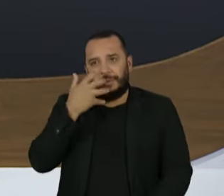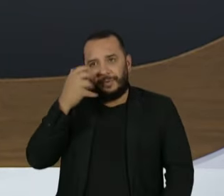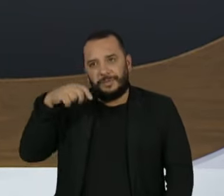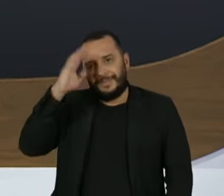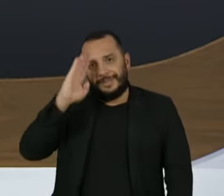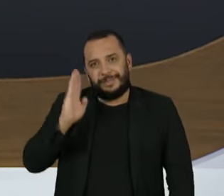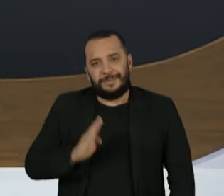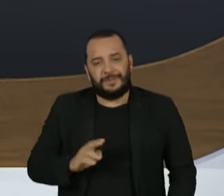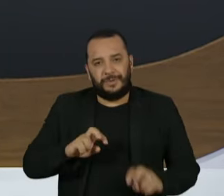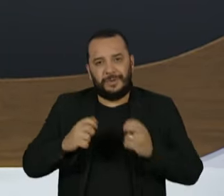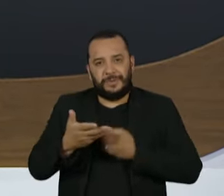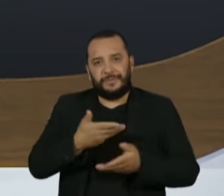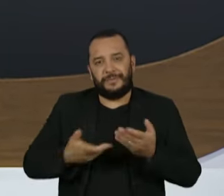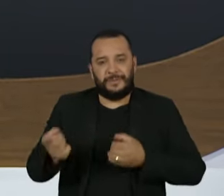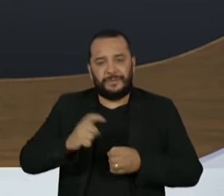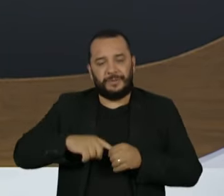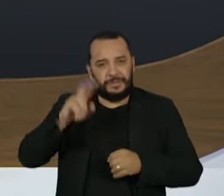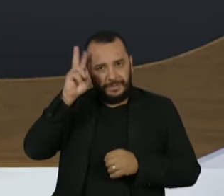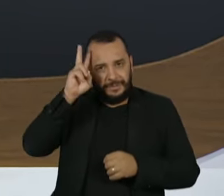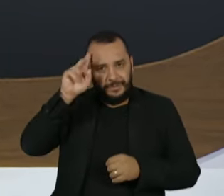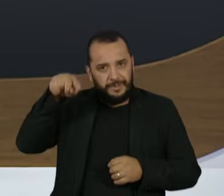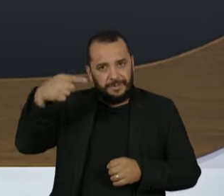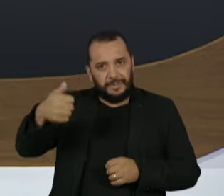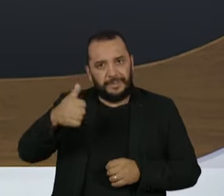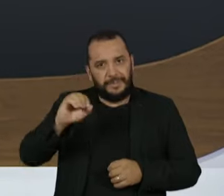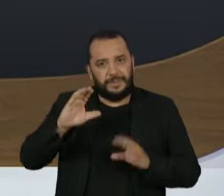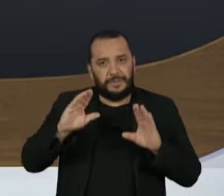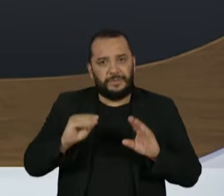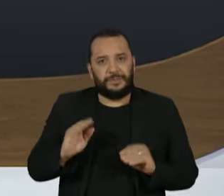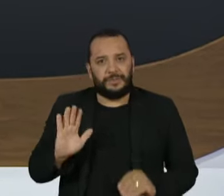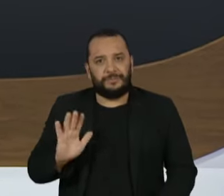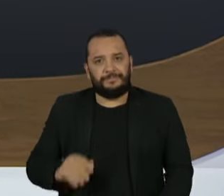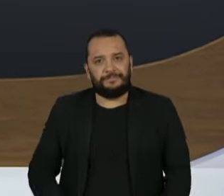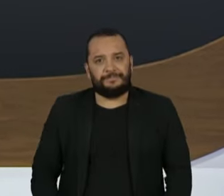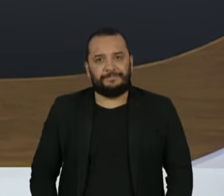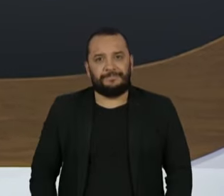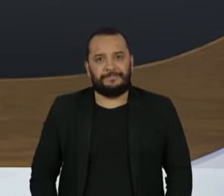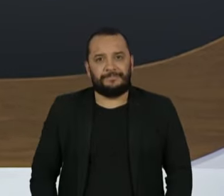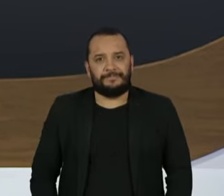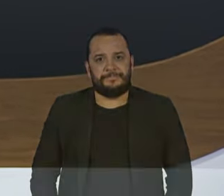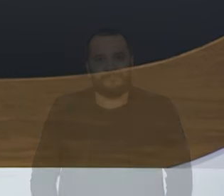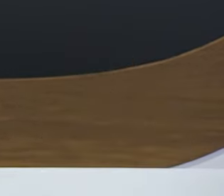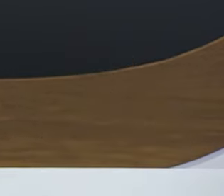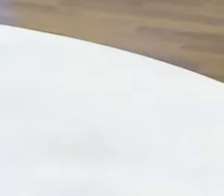volta na próxima segunda-feira como sempre às 10 horas da noite